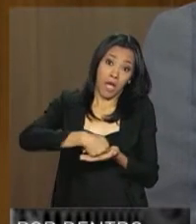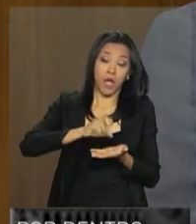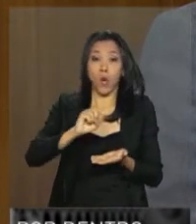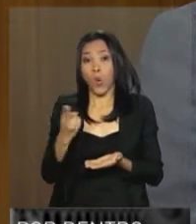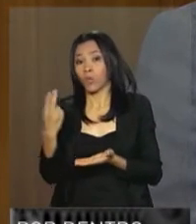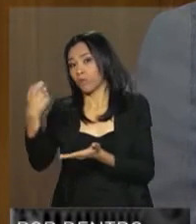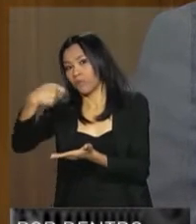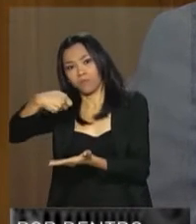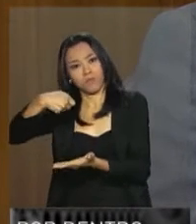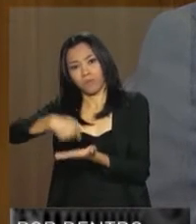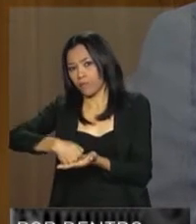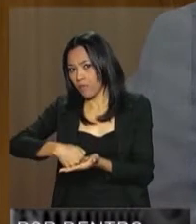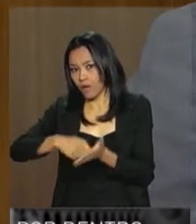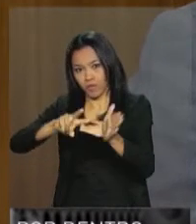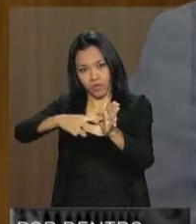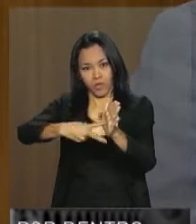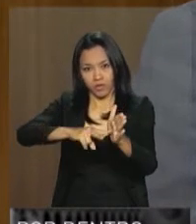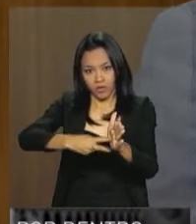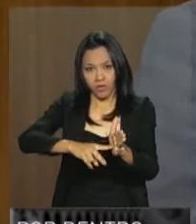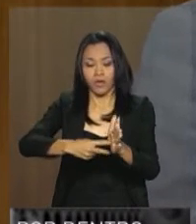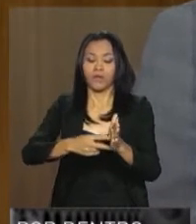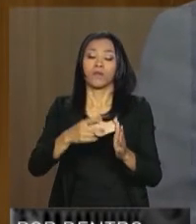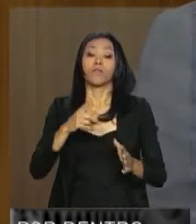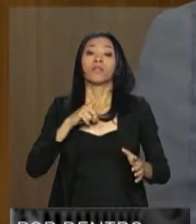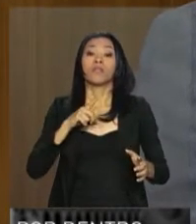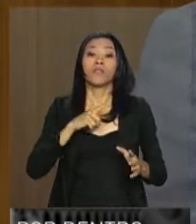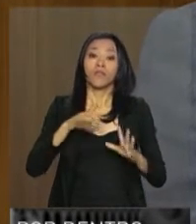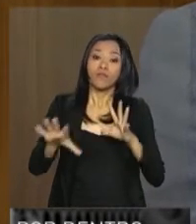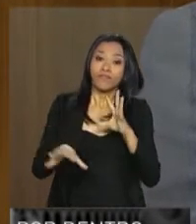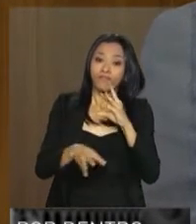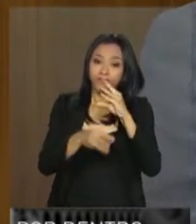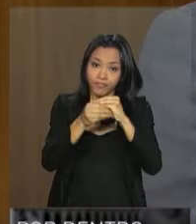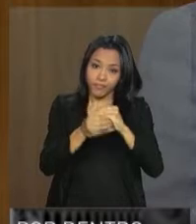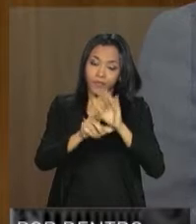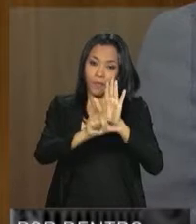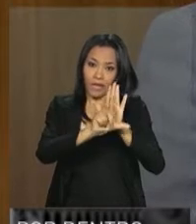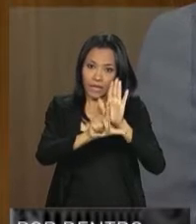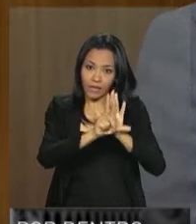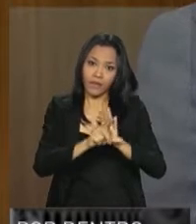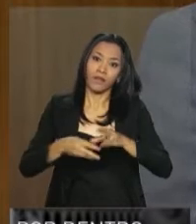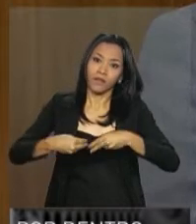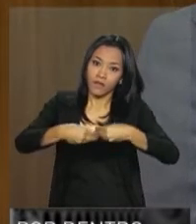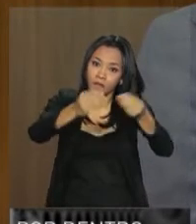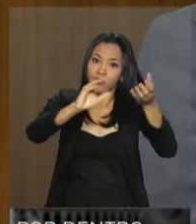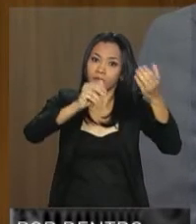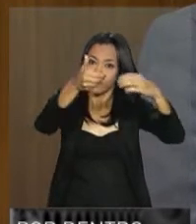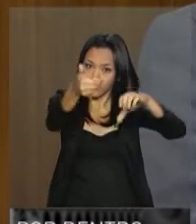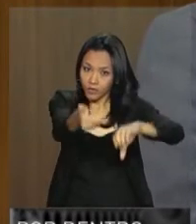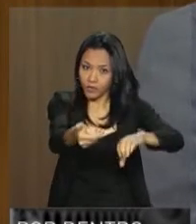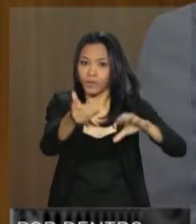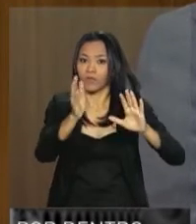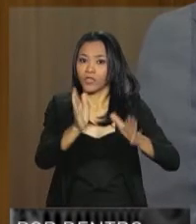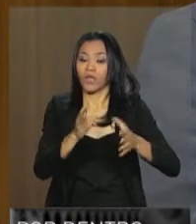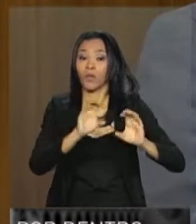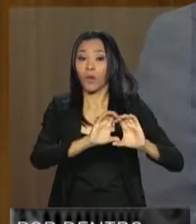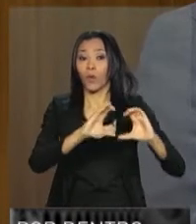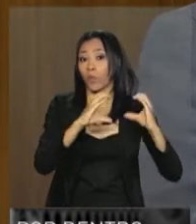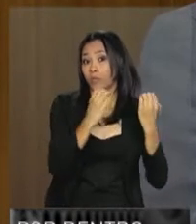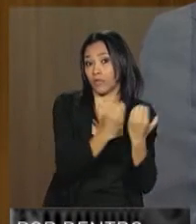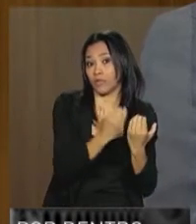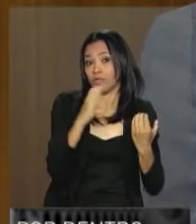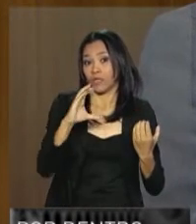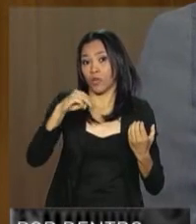de emenda constitucional para o congresso nacional foi constituída uma comissão para tratar